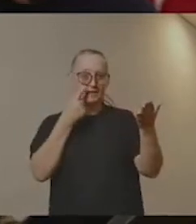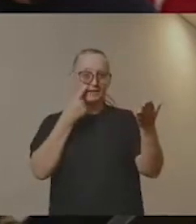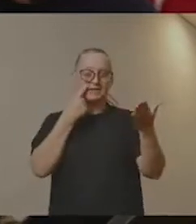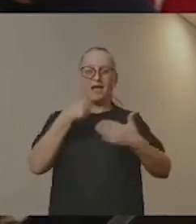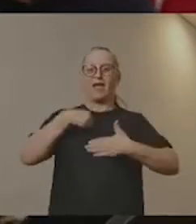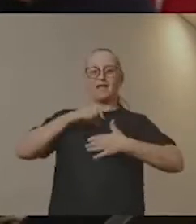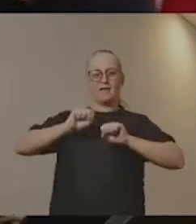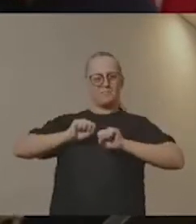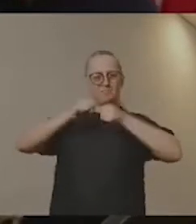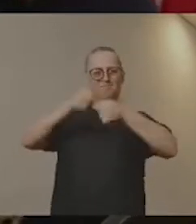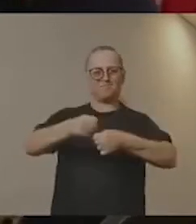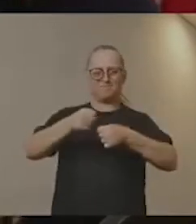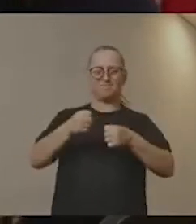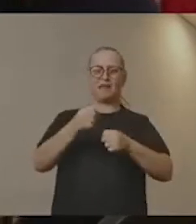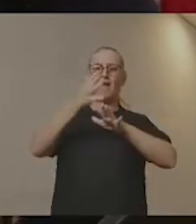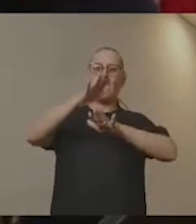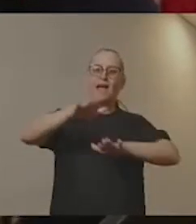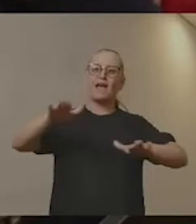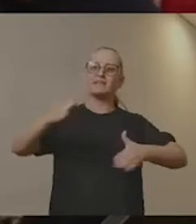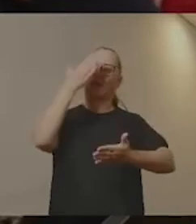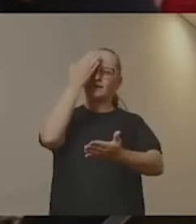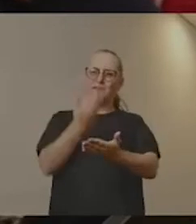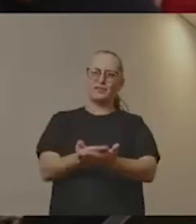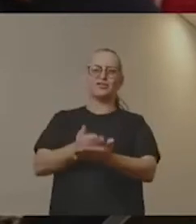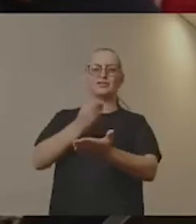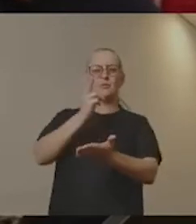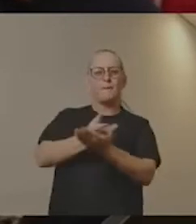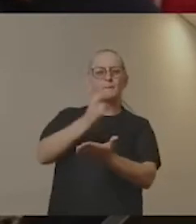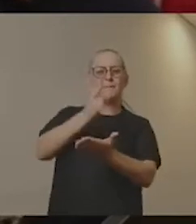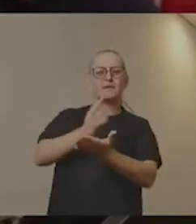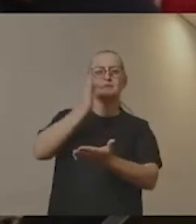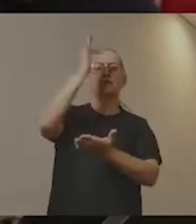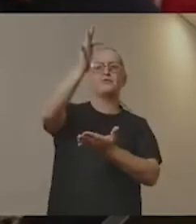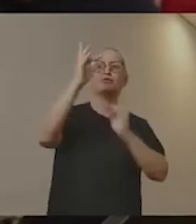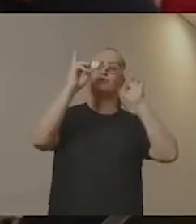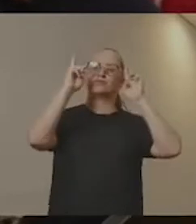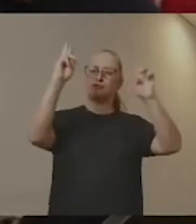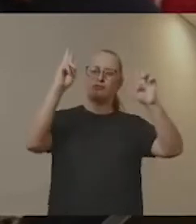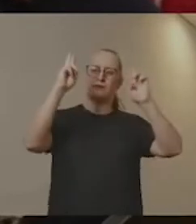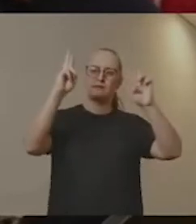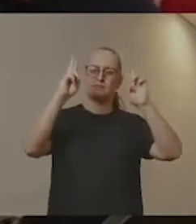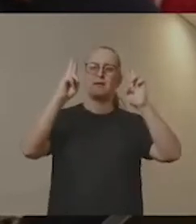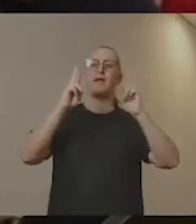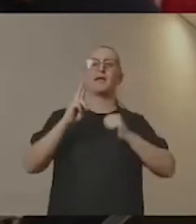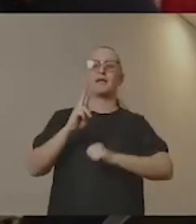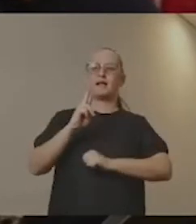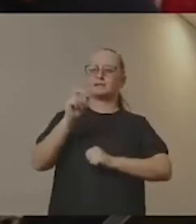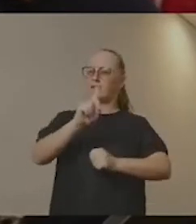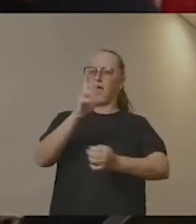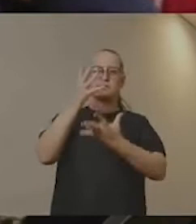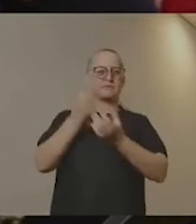crianças e acredito mesmo que são o futuro e a esperança. E não me conformo com o desrespeito que elas